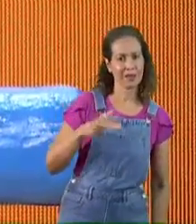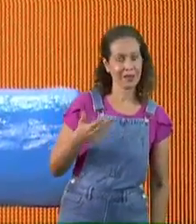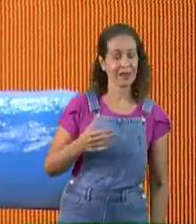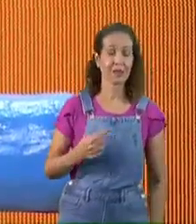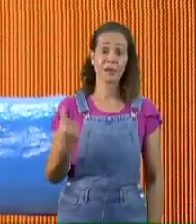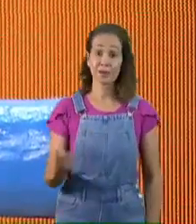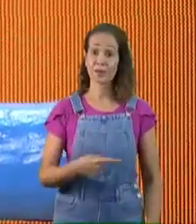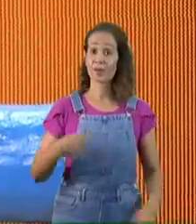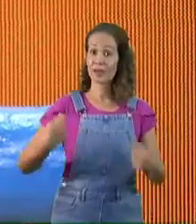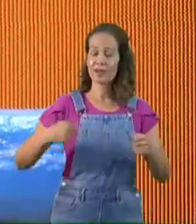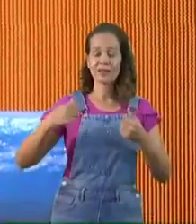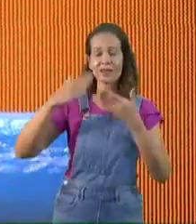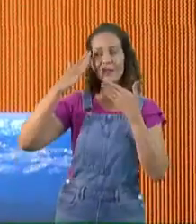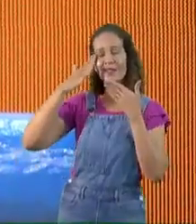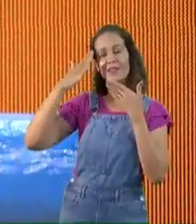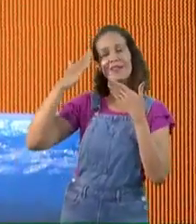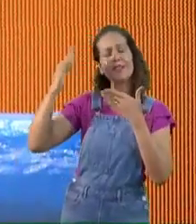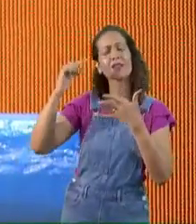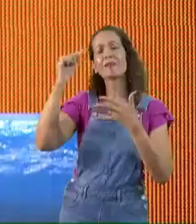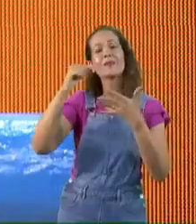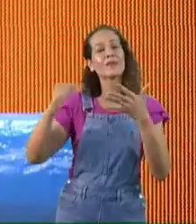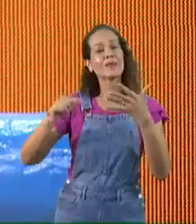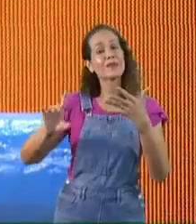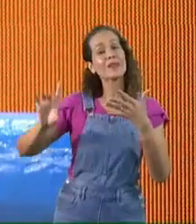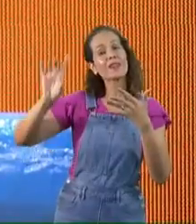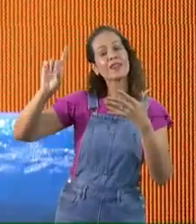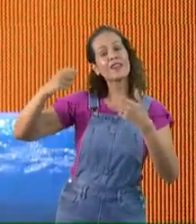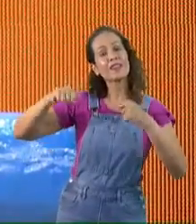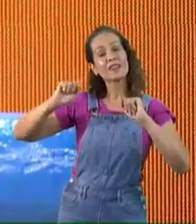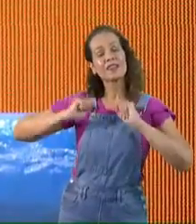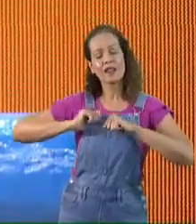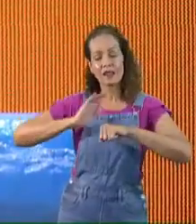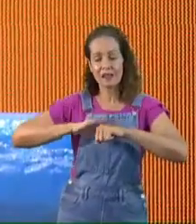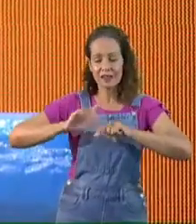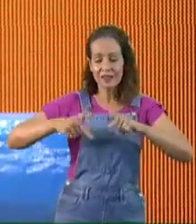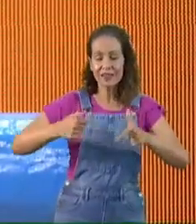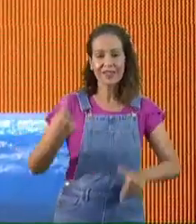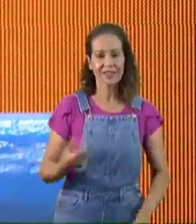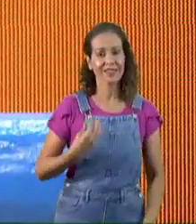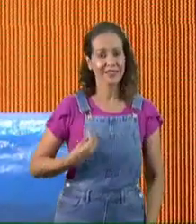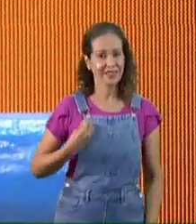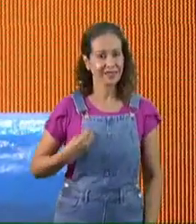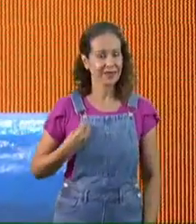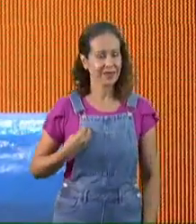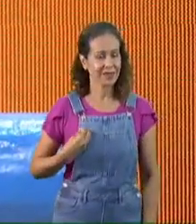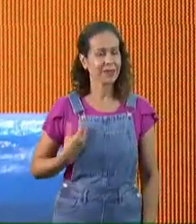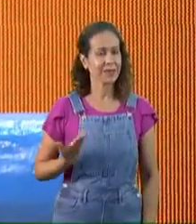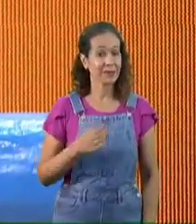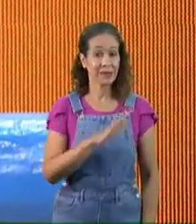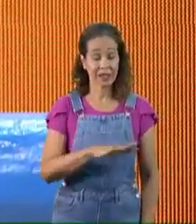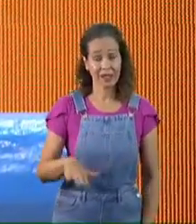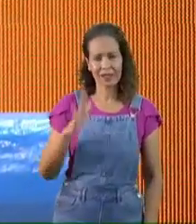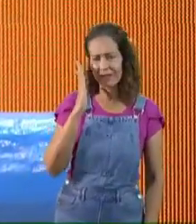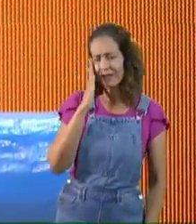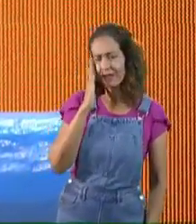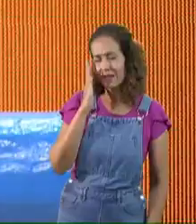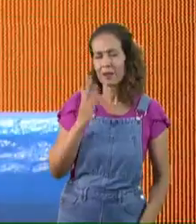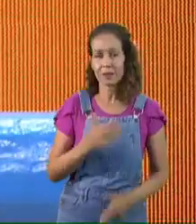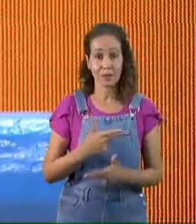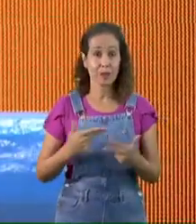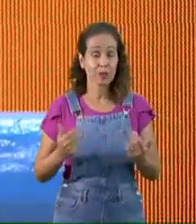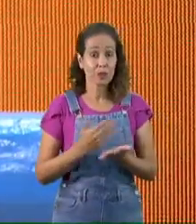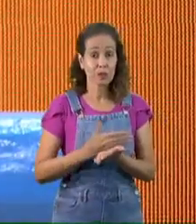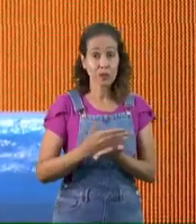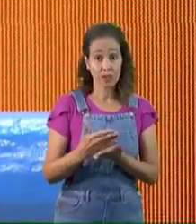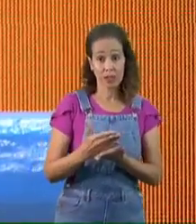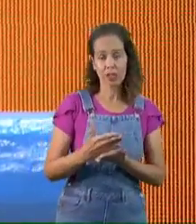Nós precisamos ser gratos, né? Por tudo aquilo que o Senhor, né, tem feito na nossa vida. E sabe, crianças, uma coisa assim que logo no